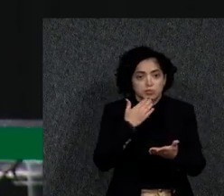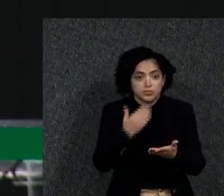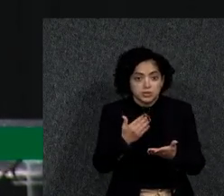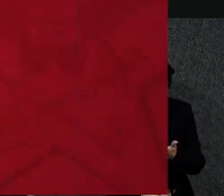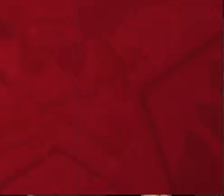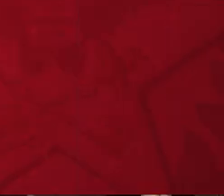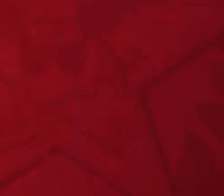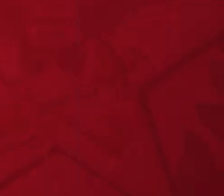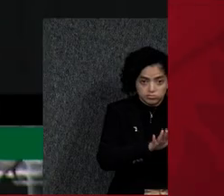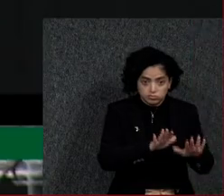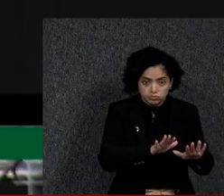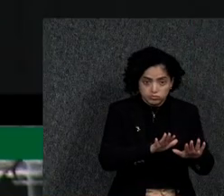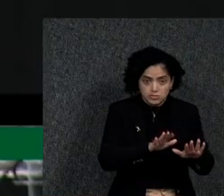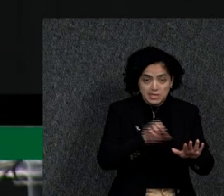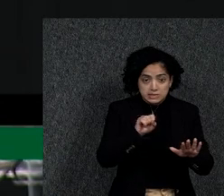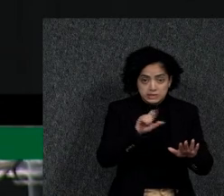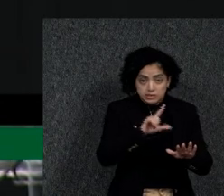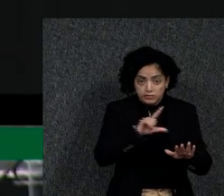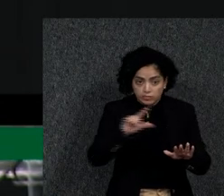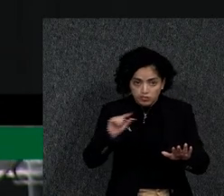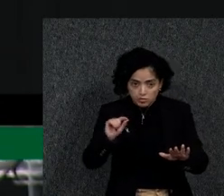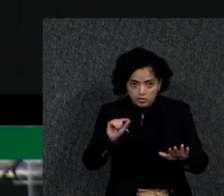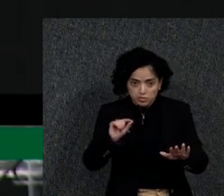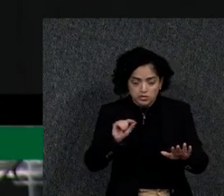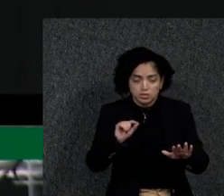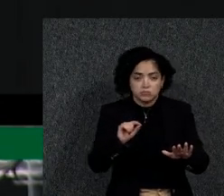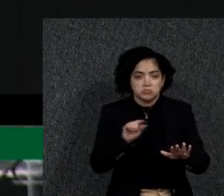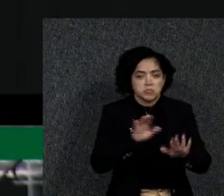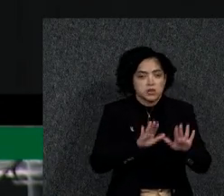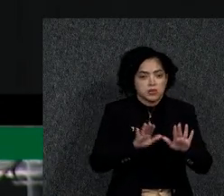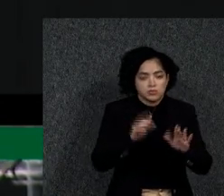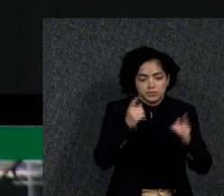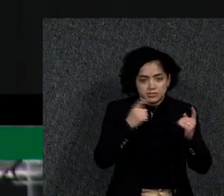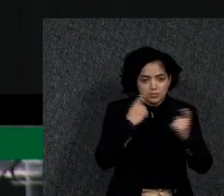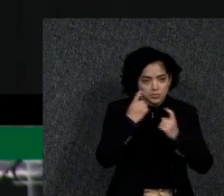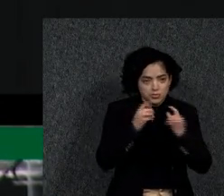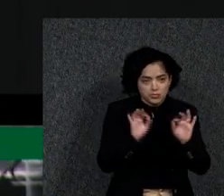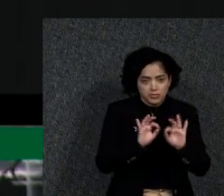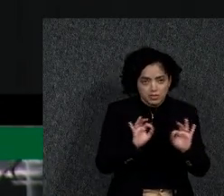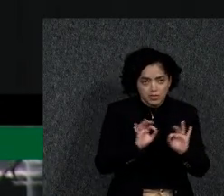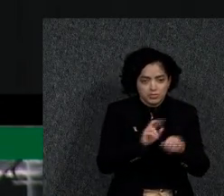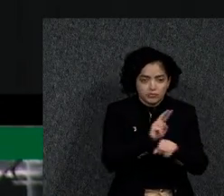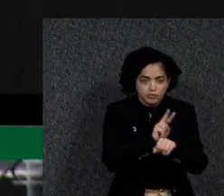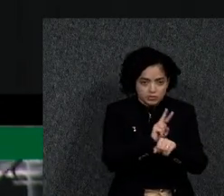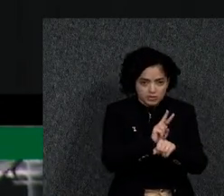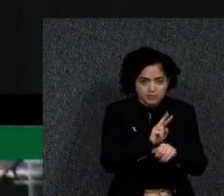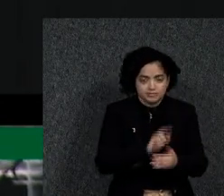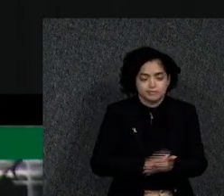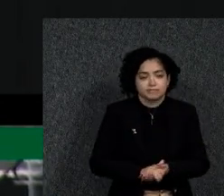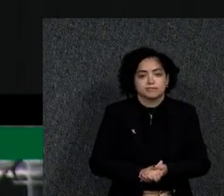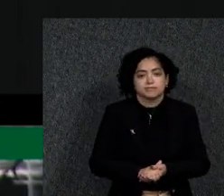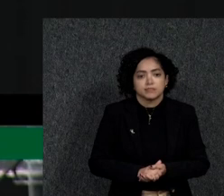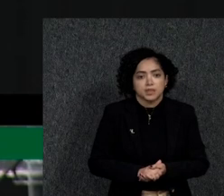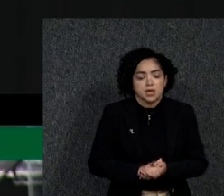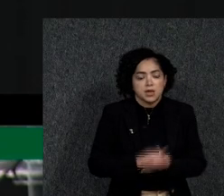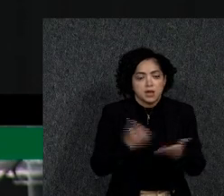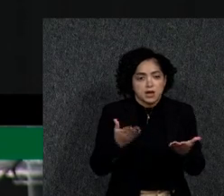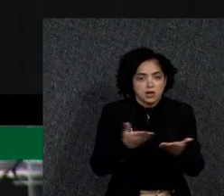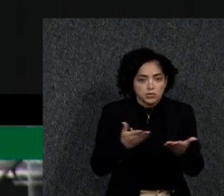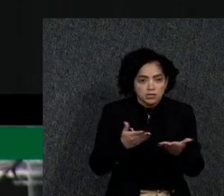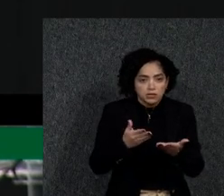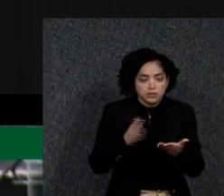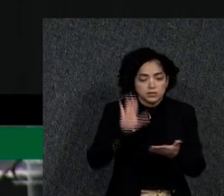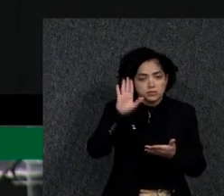em Palhoça. Graças ao bom Deus e à célere atuação da Polícia Militar, senhor presidente, nenhuma